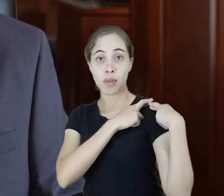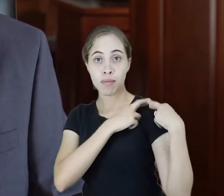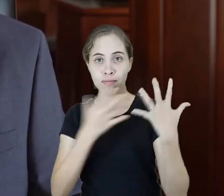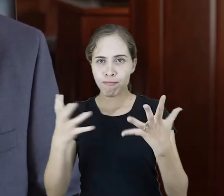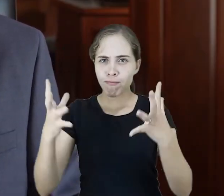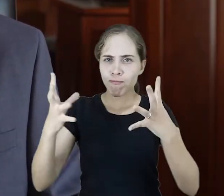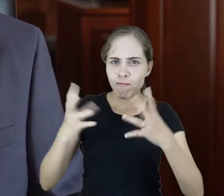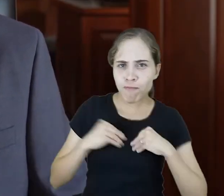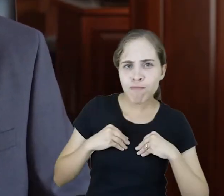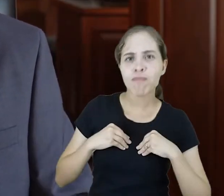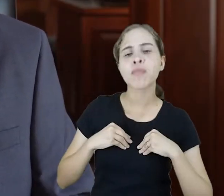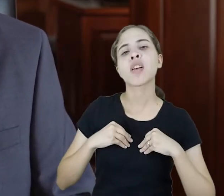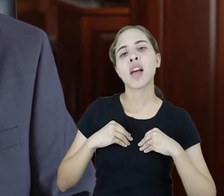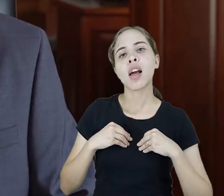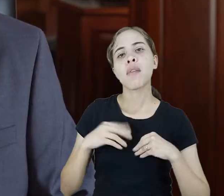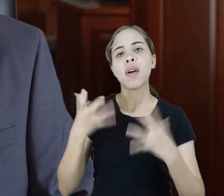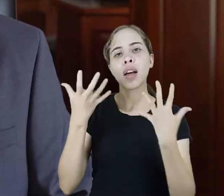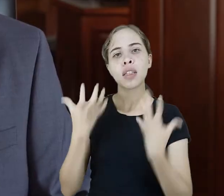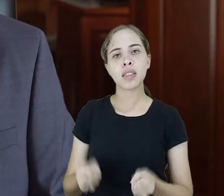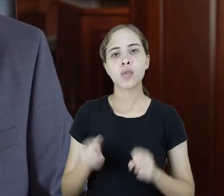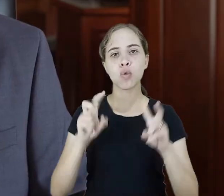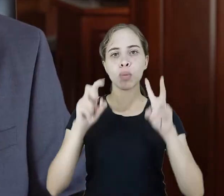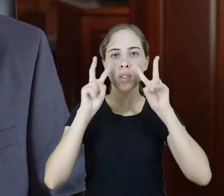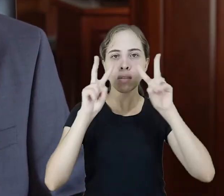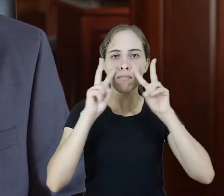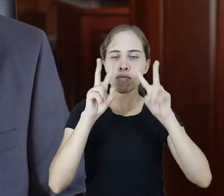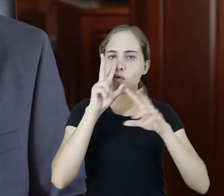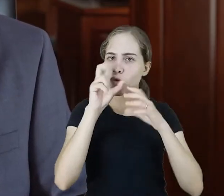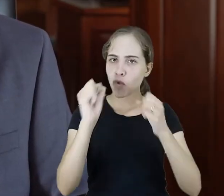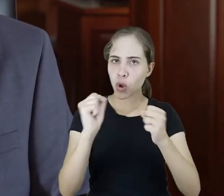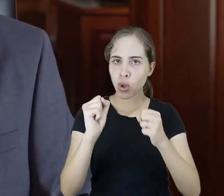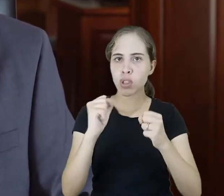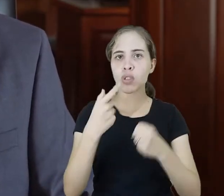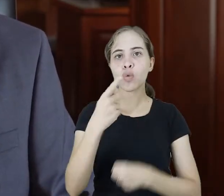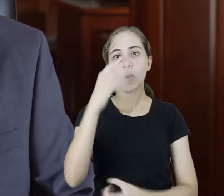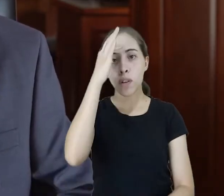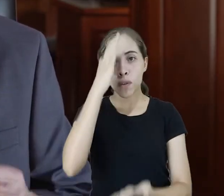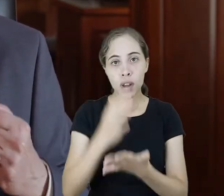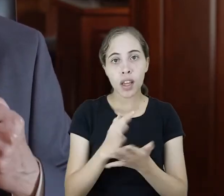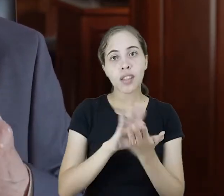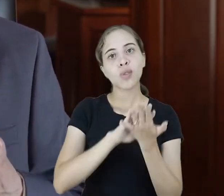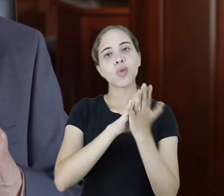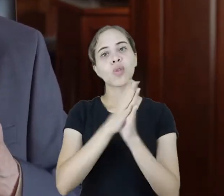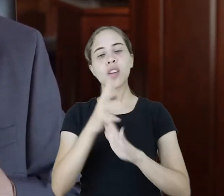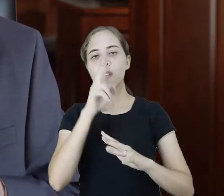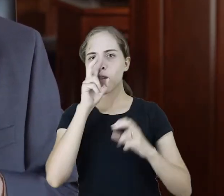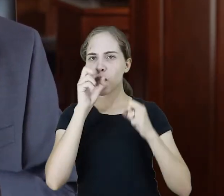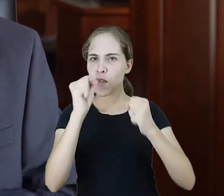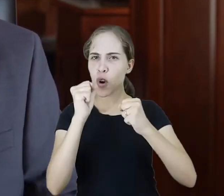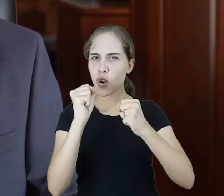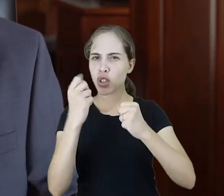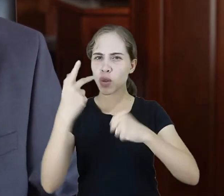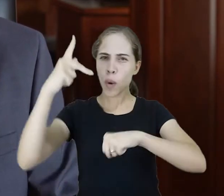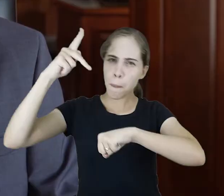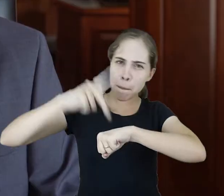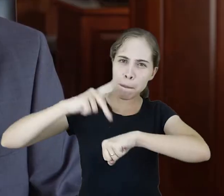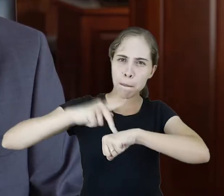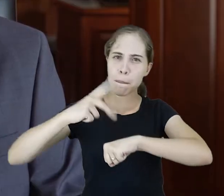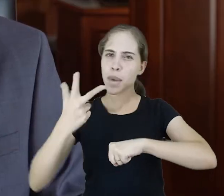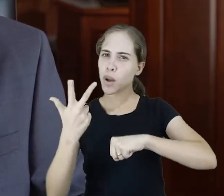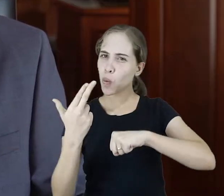responsabilidade de fortalecer seu próprio testemunho e sua fé pode se tornar sólida como uma